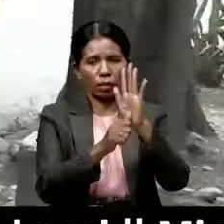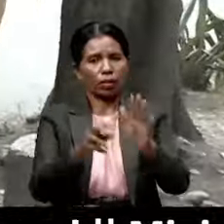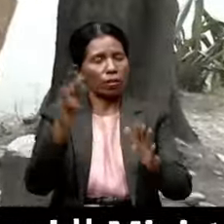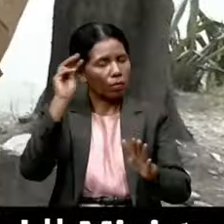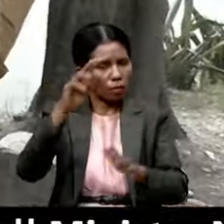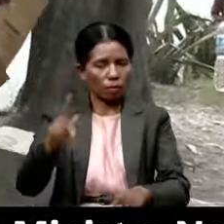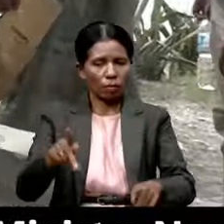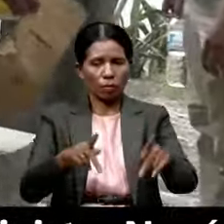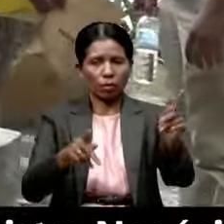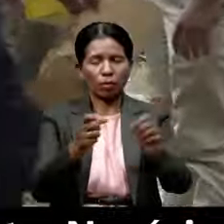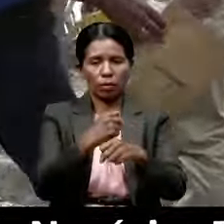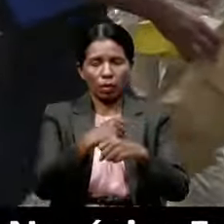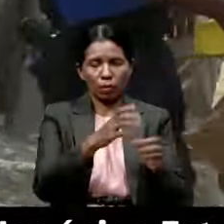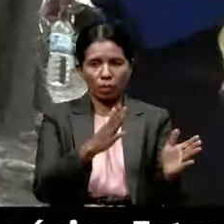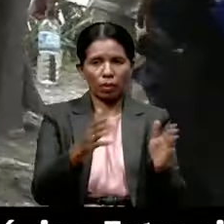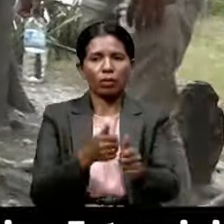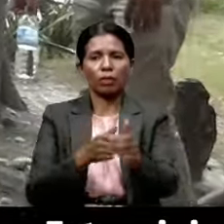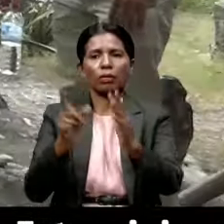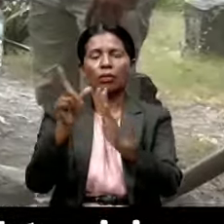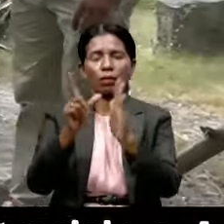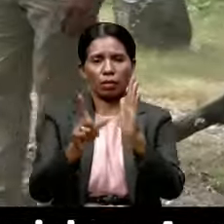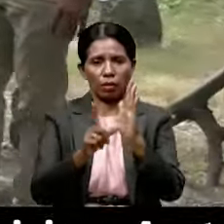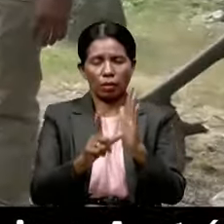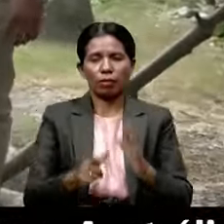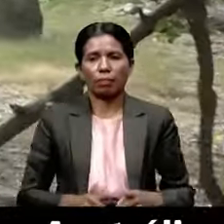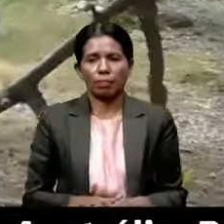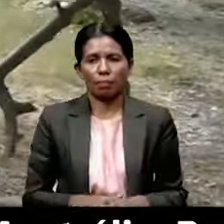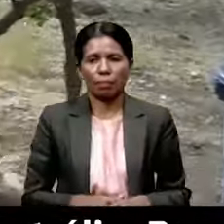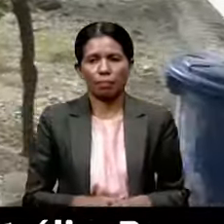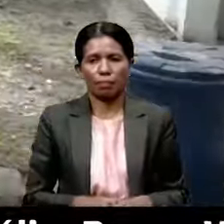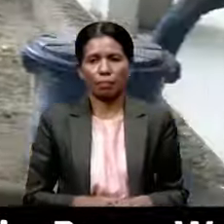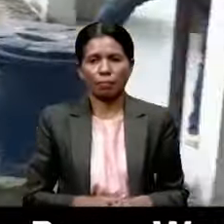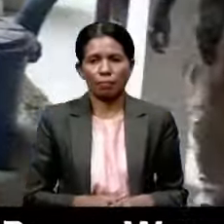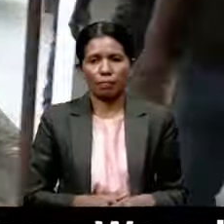Público, onde rala o processo de lei. João Carlos, Tomás Soares, GMN.